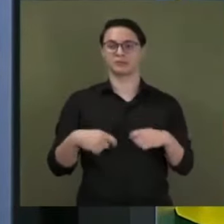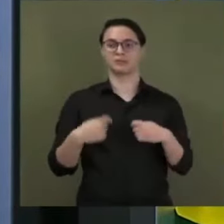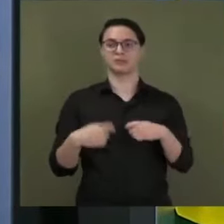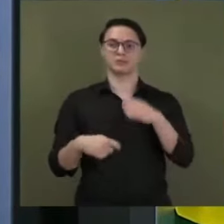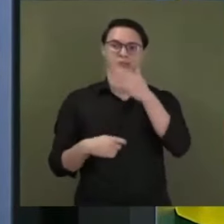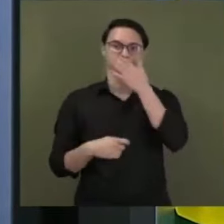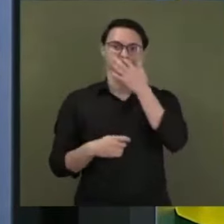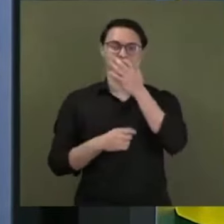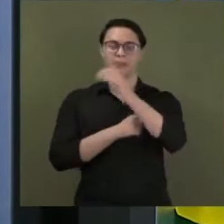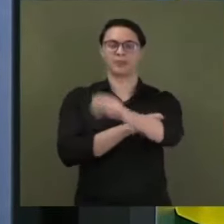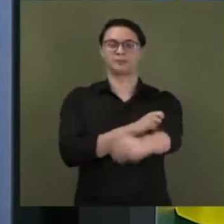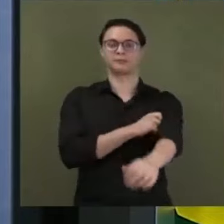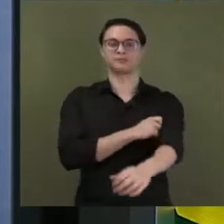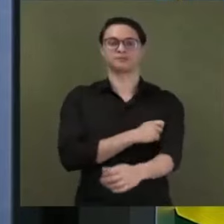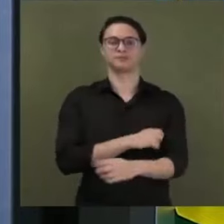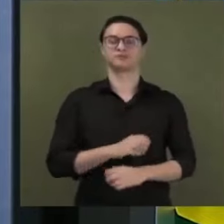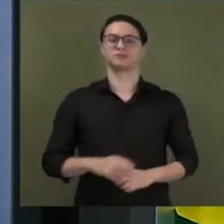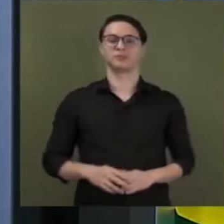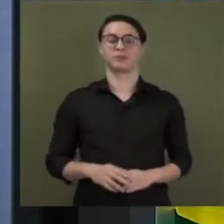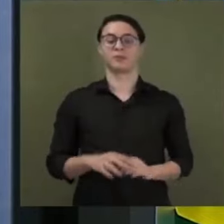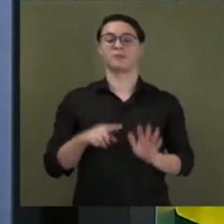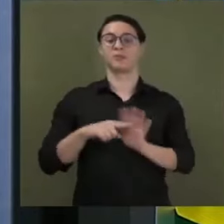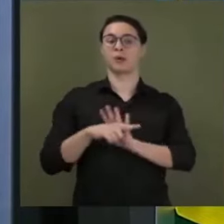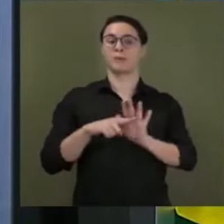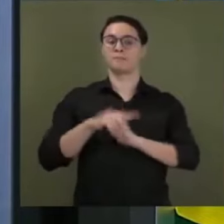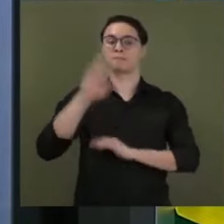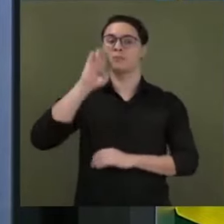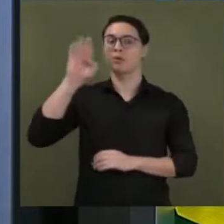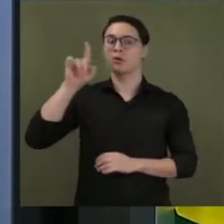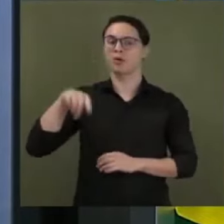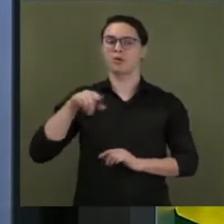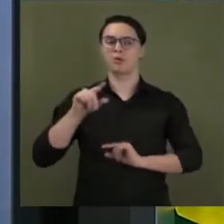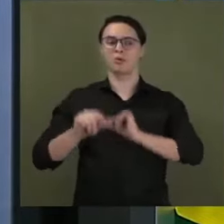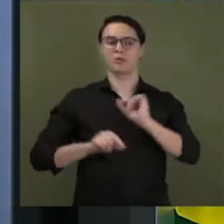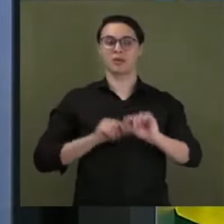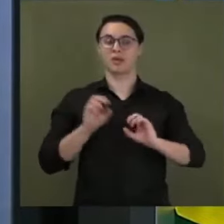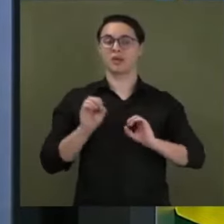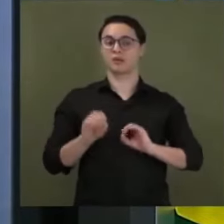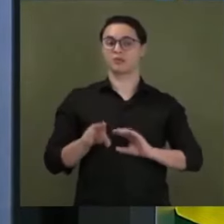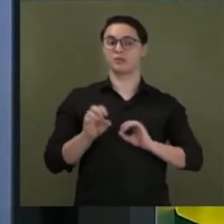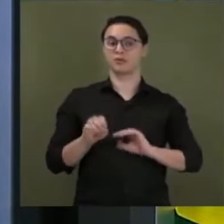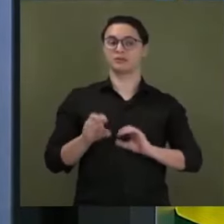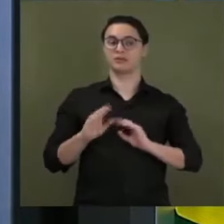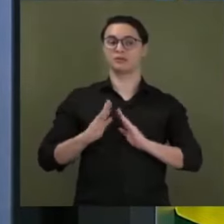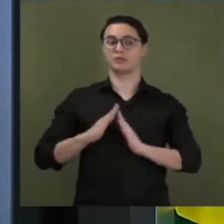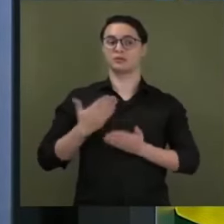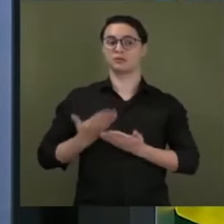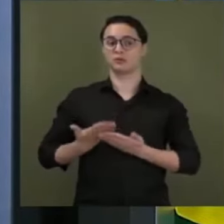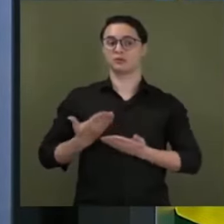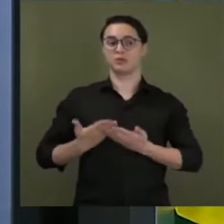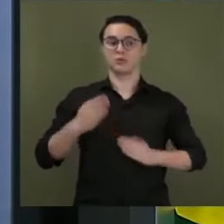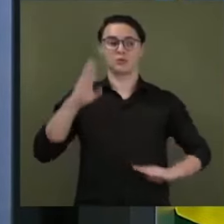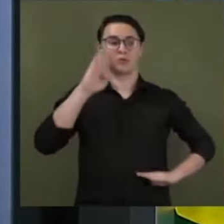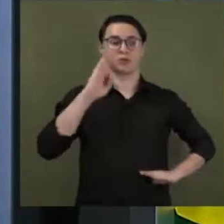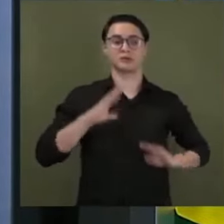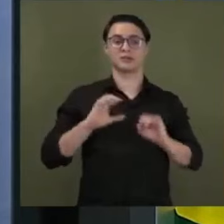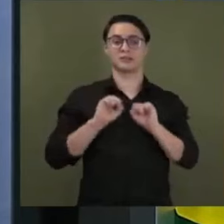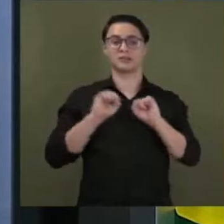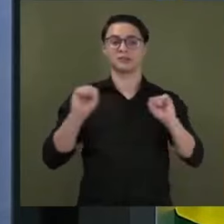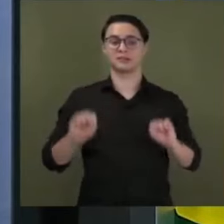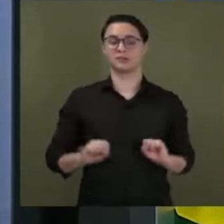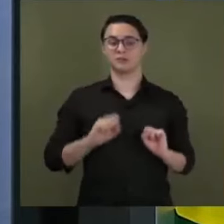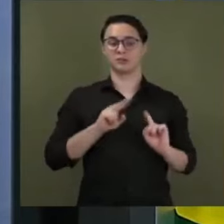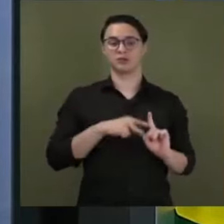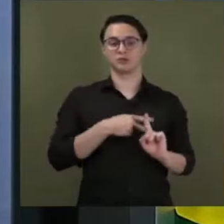à questão principal que é a educação nas escolas militares e o sistema de promoções